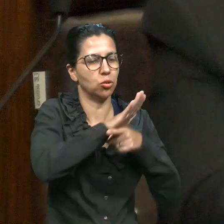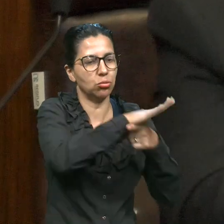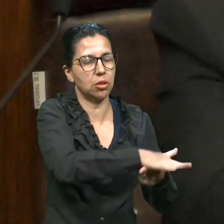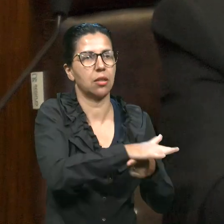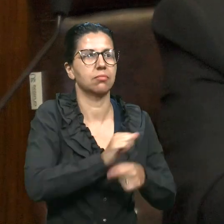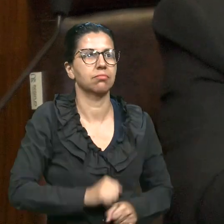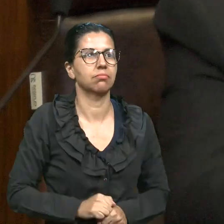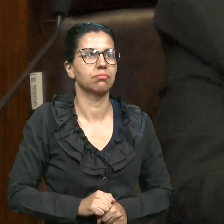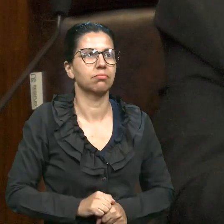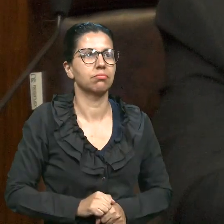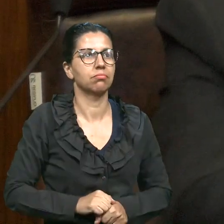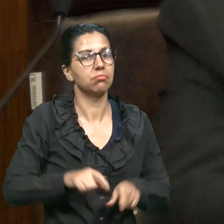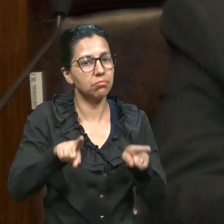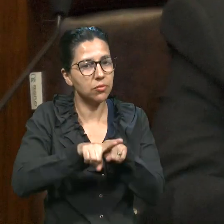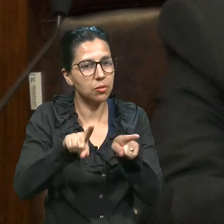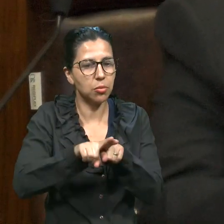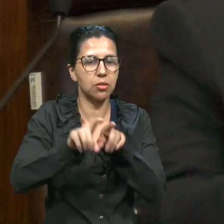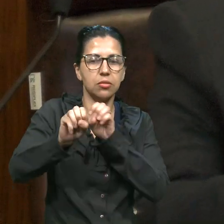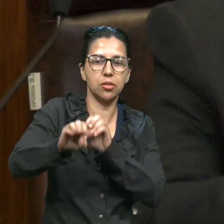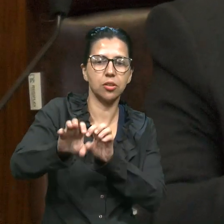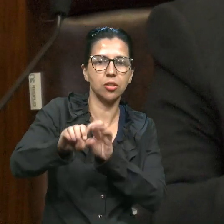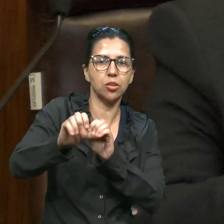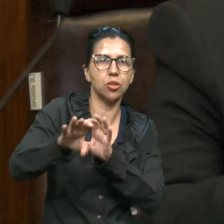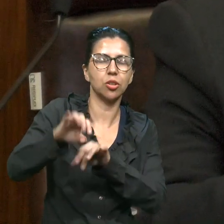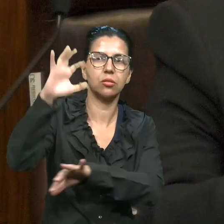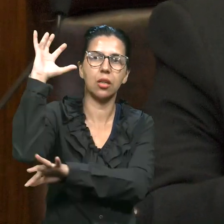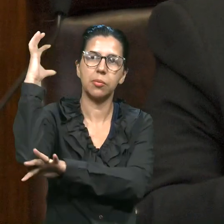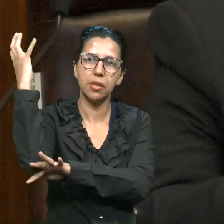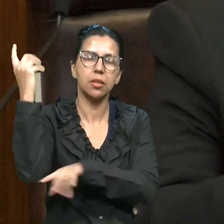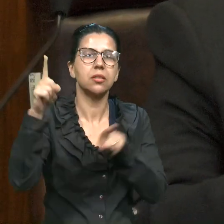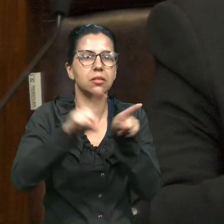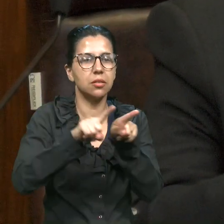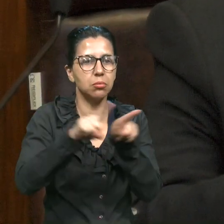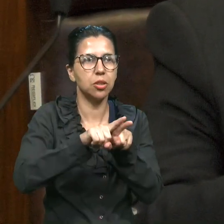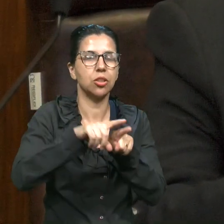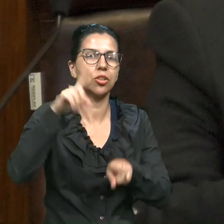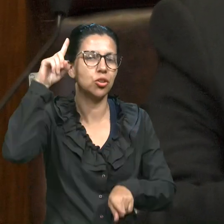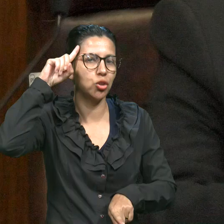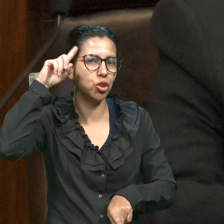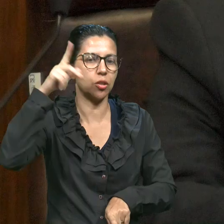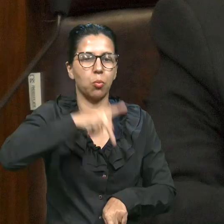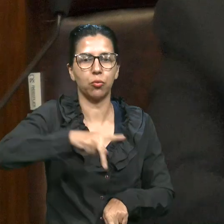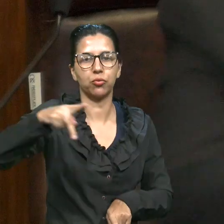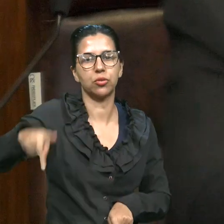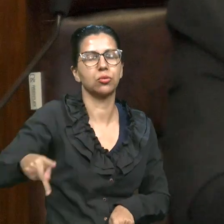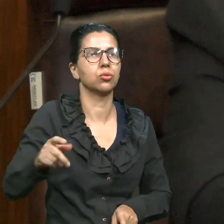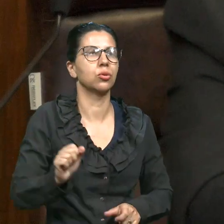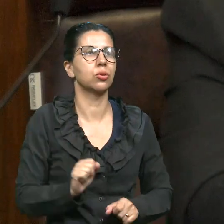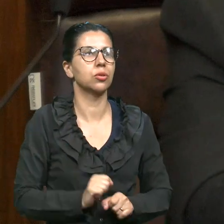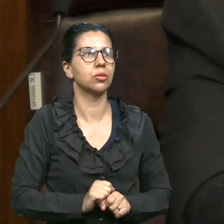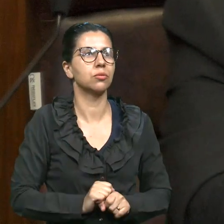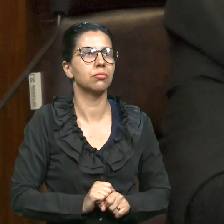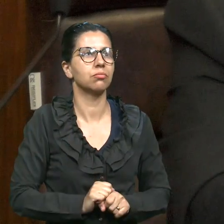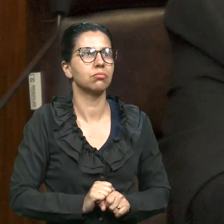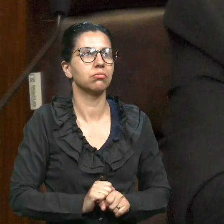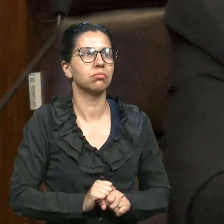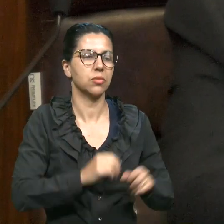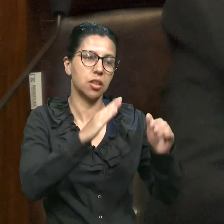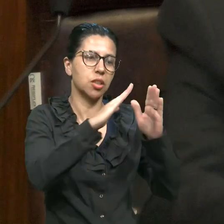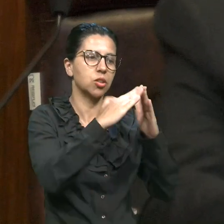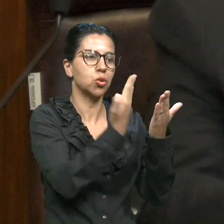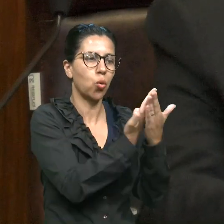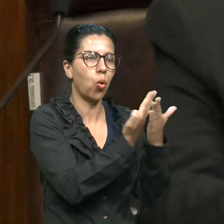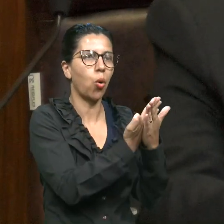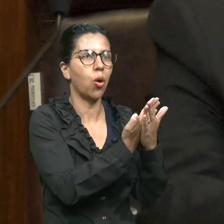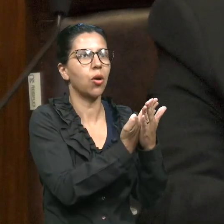O Dia do Educador Ambiental, o Dia do Professor, a ser considerado feriado escolar nos estabelecimentos